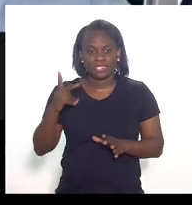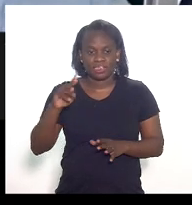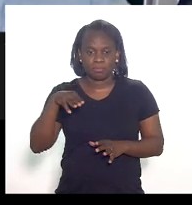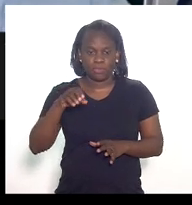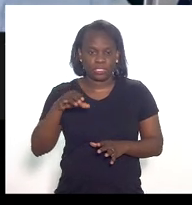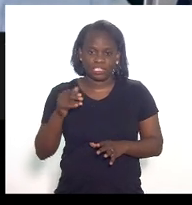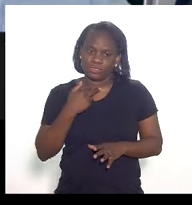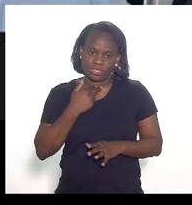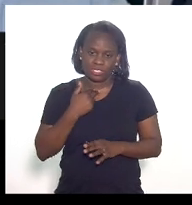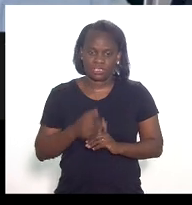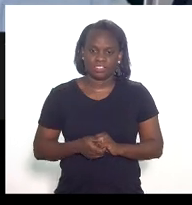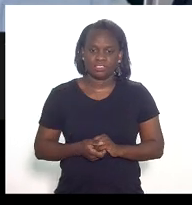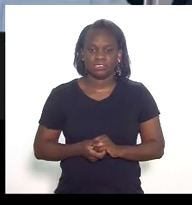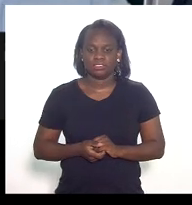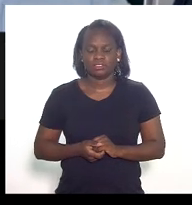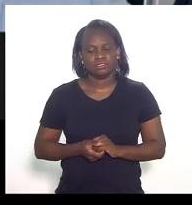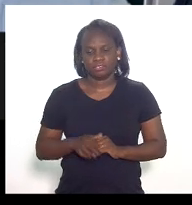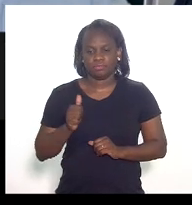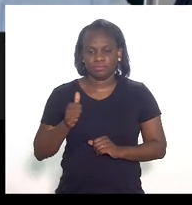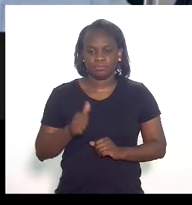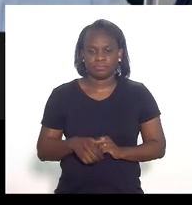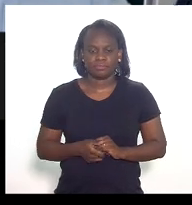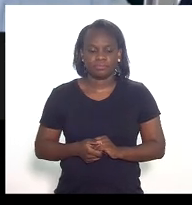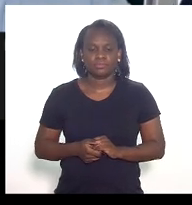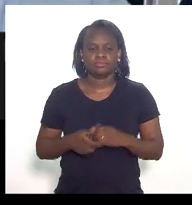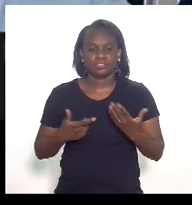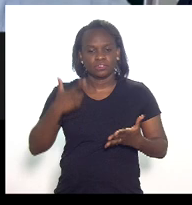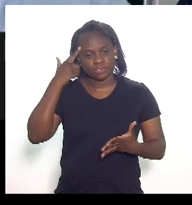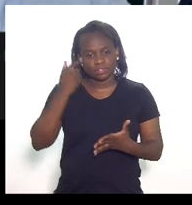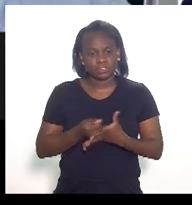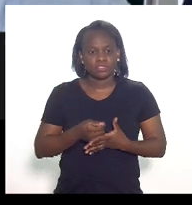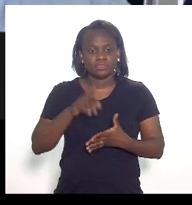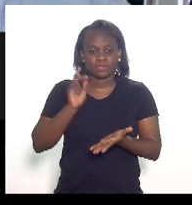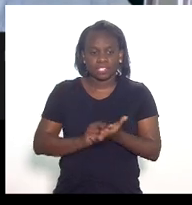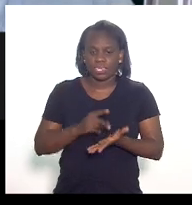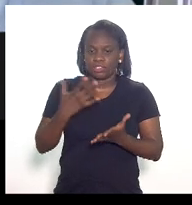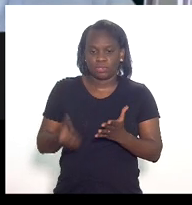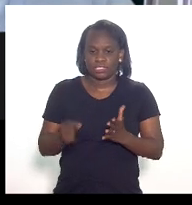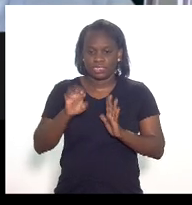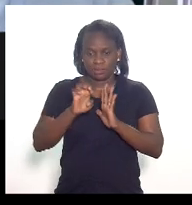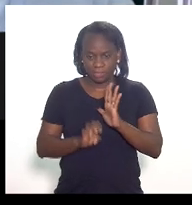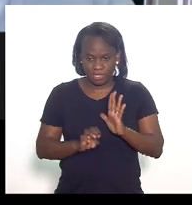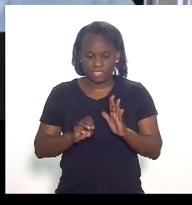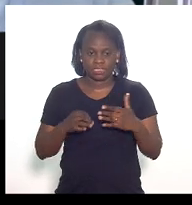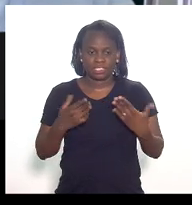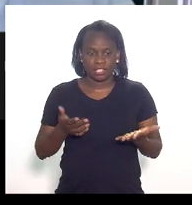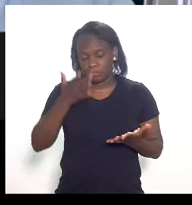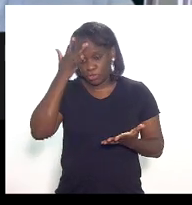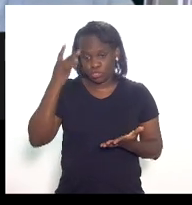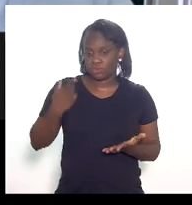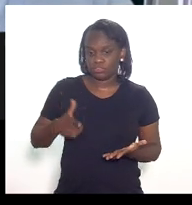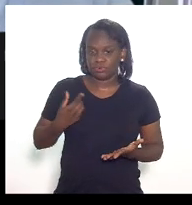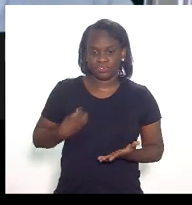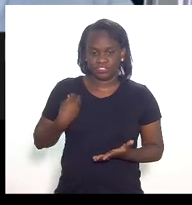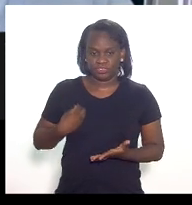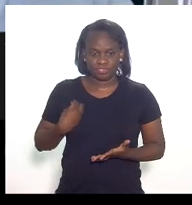não. Tudo bem. Porque o parecer original é contrário à emenda, e o parecerista não se encontra.